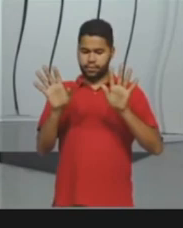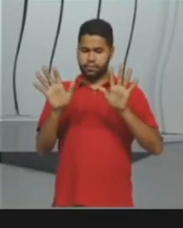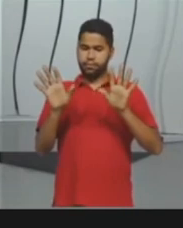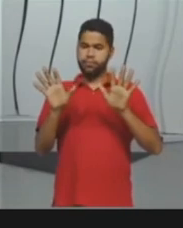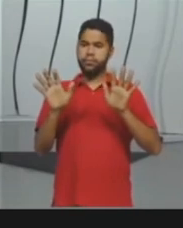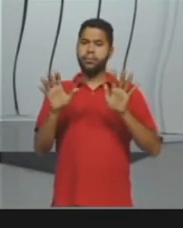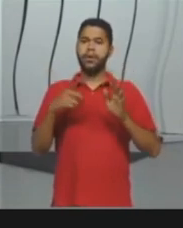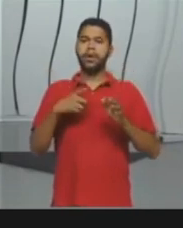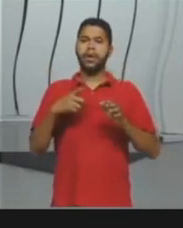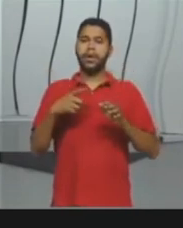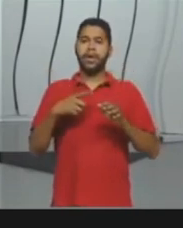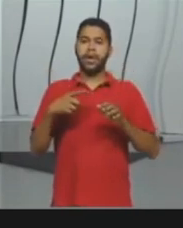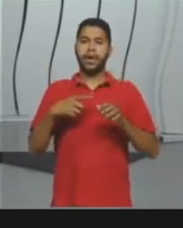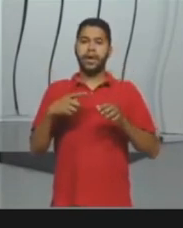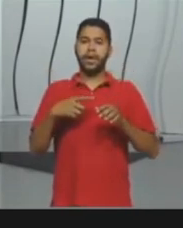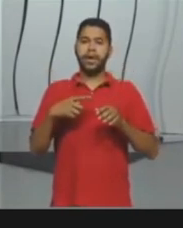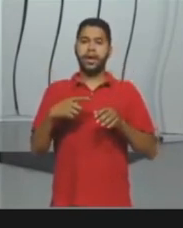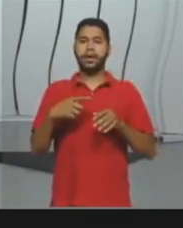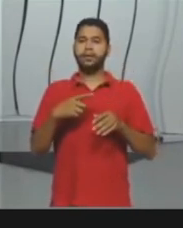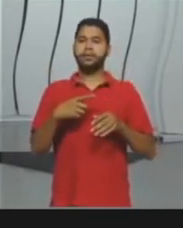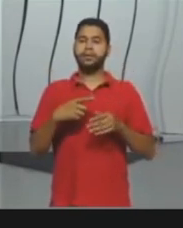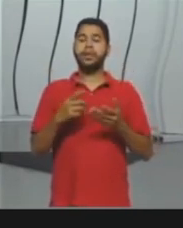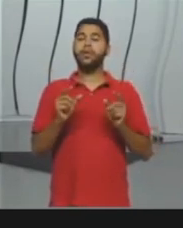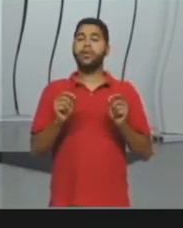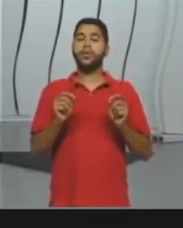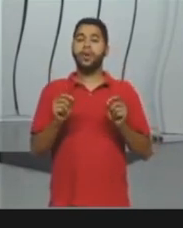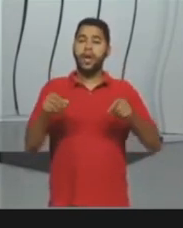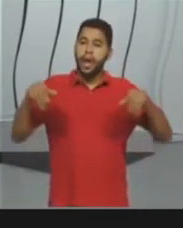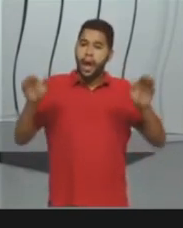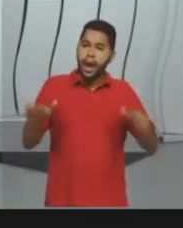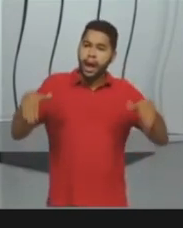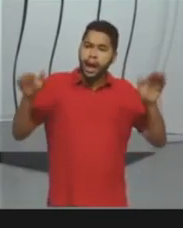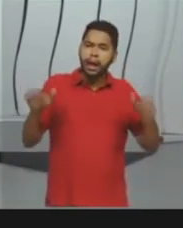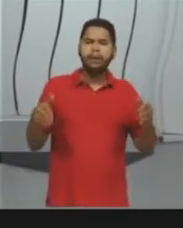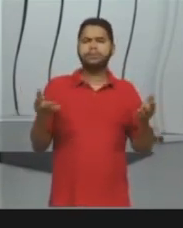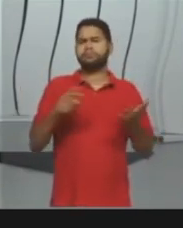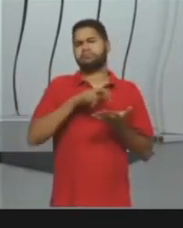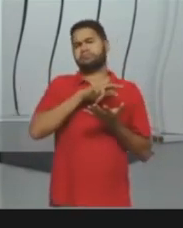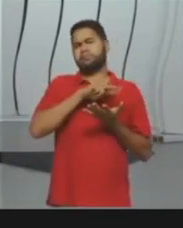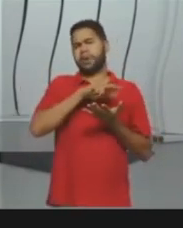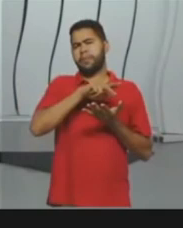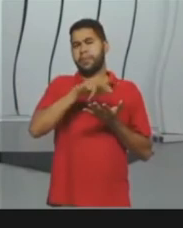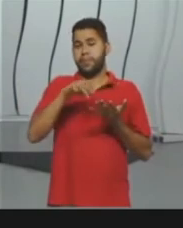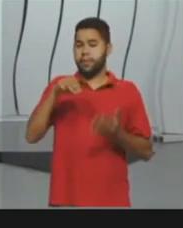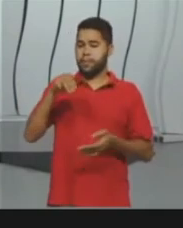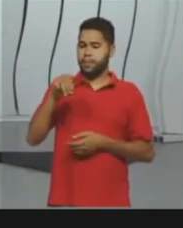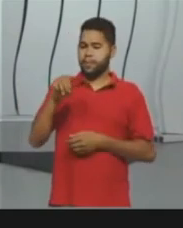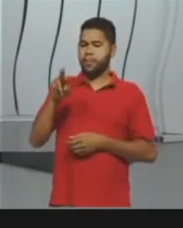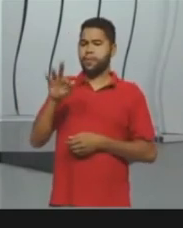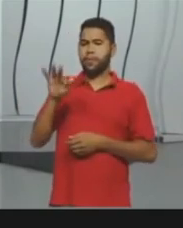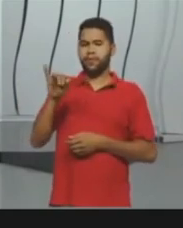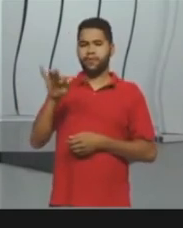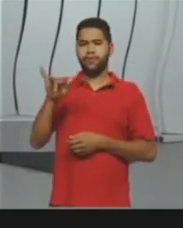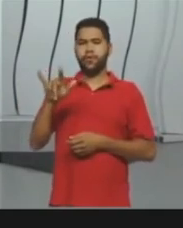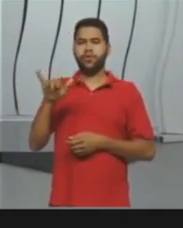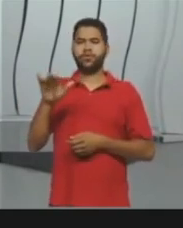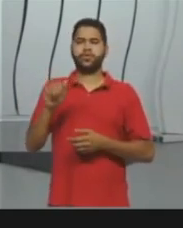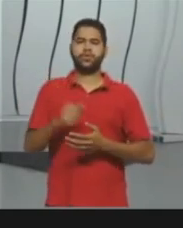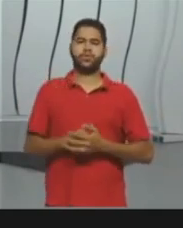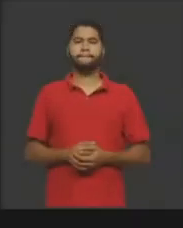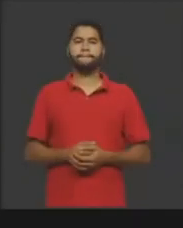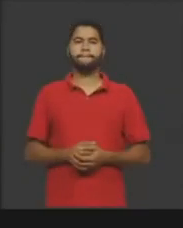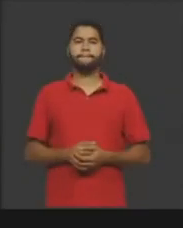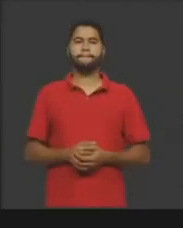opositor, é um quadrúpede, ou então, não, tem asas, enfim, isso é morfologia.